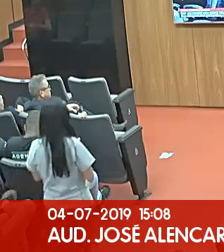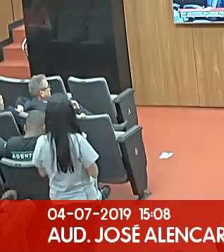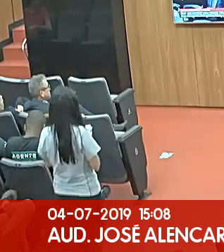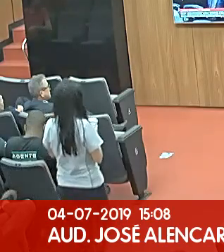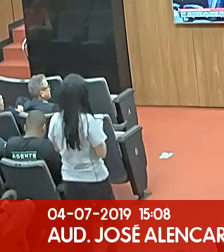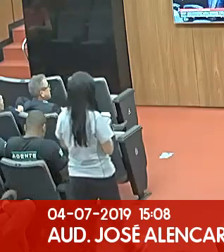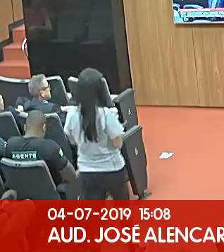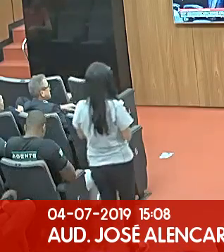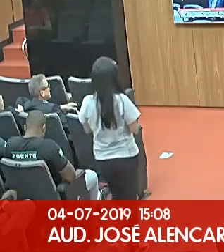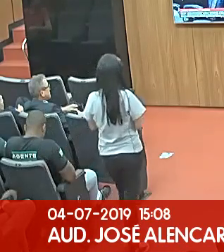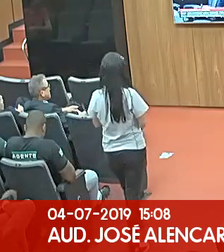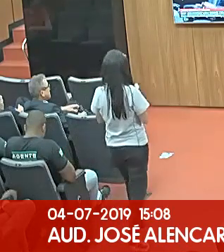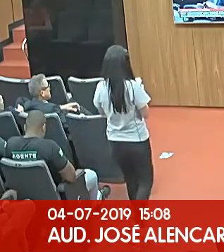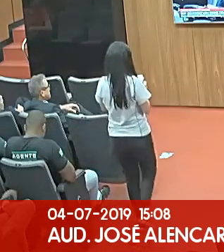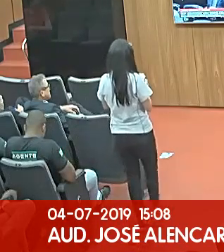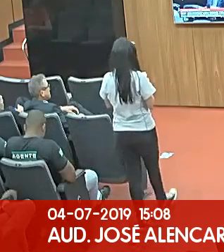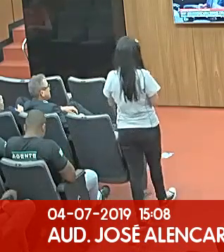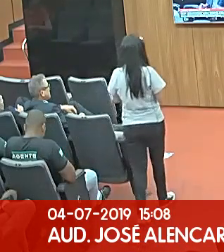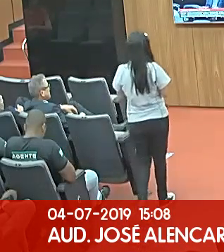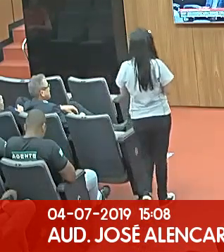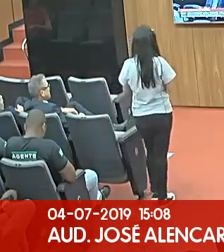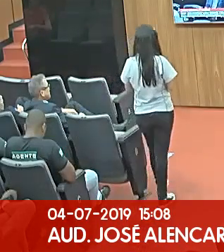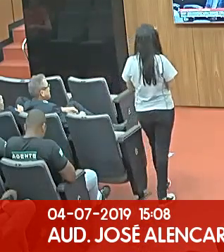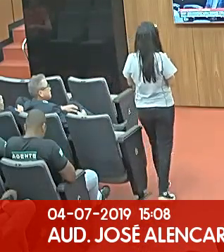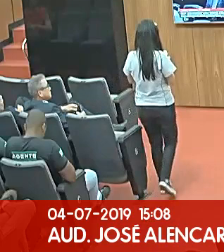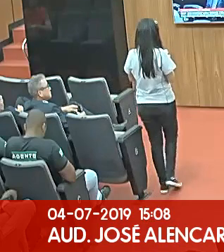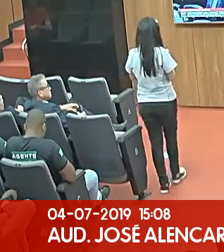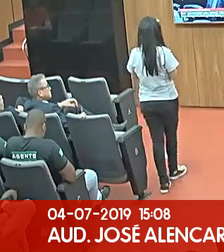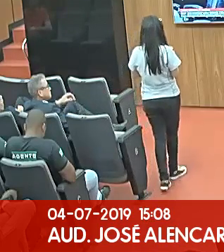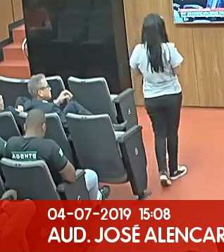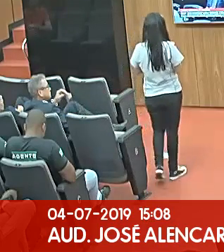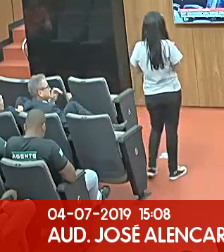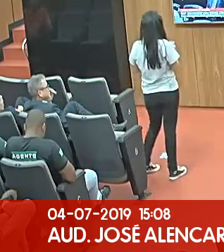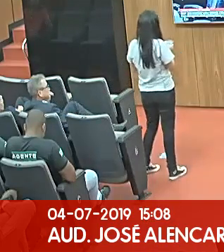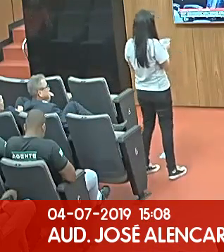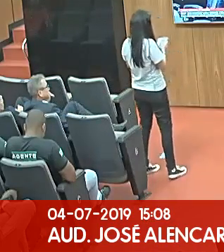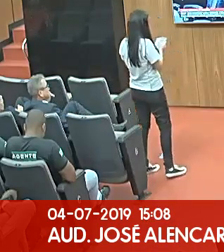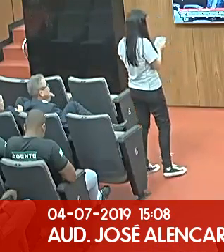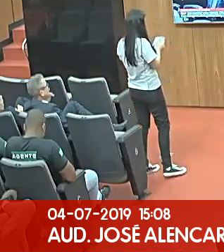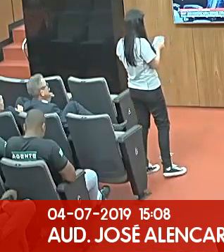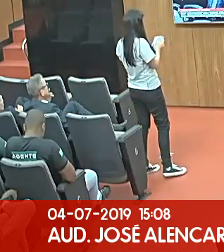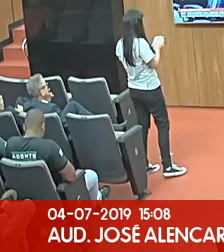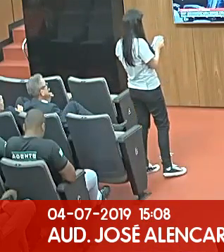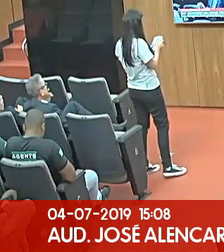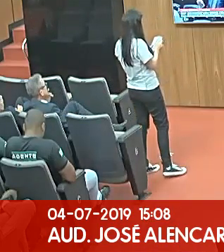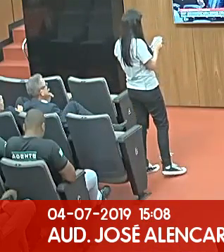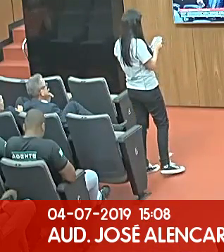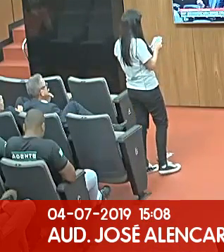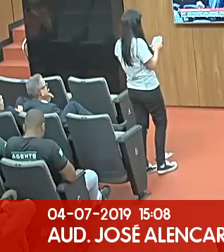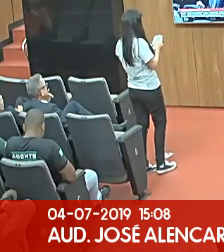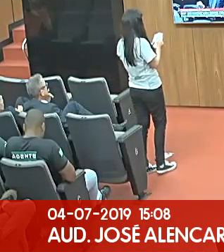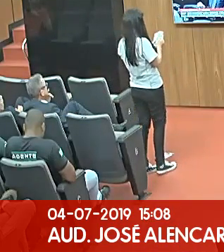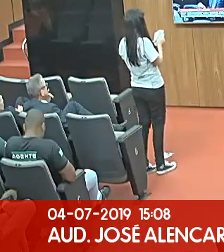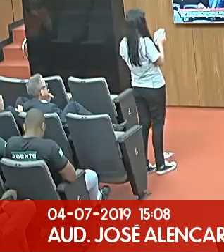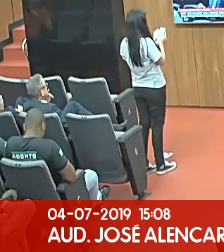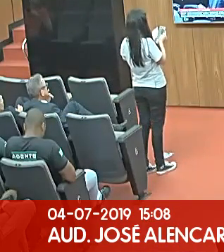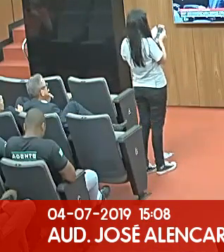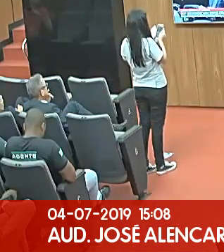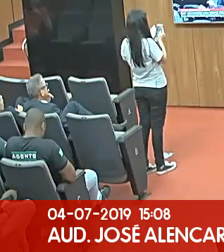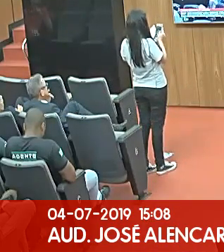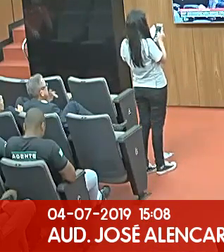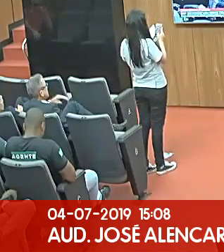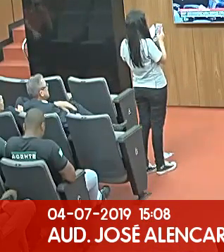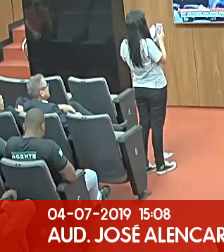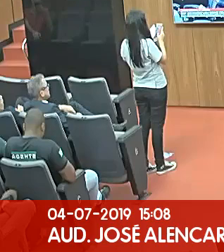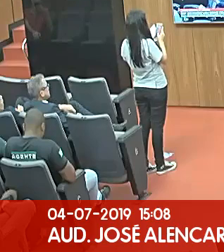o deus mas até dez minutos eu serei pontual com o tempo obrigado boa tarde a todos boa